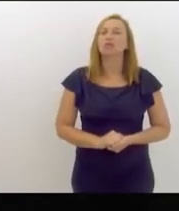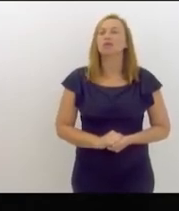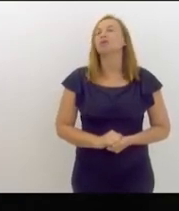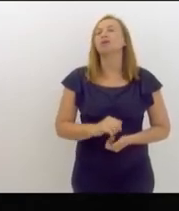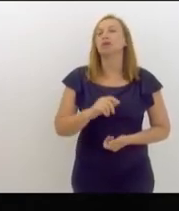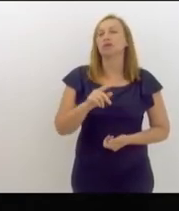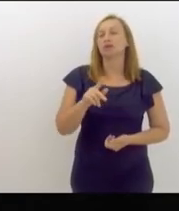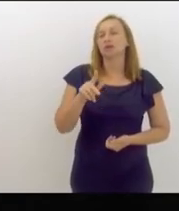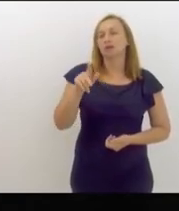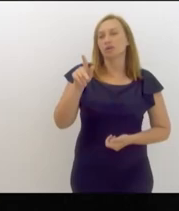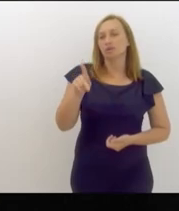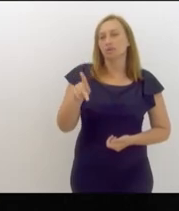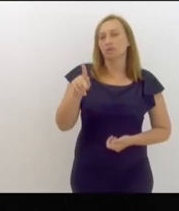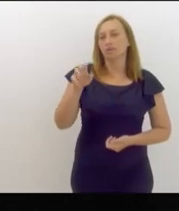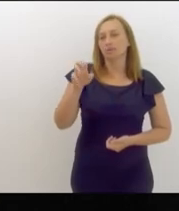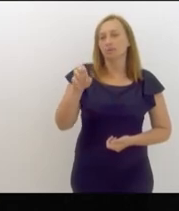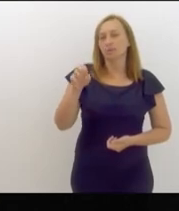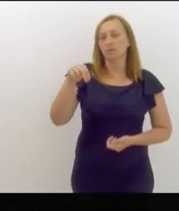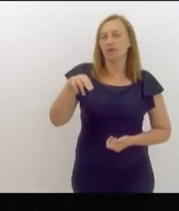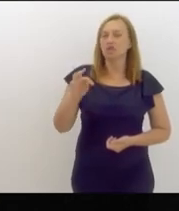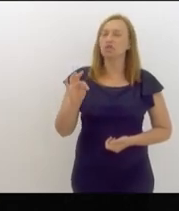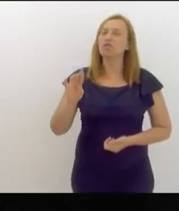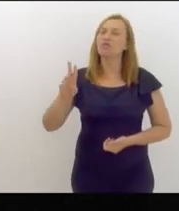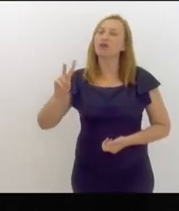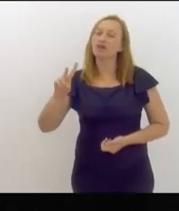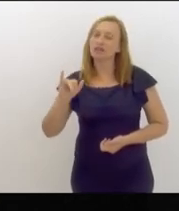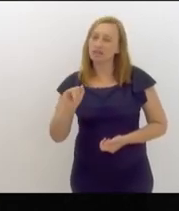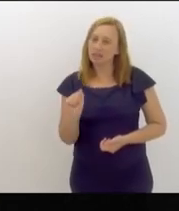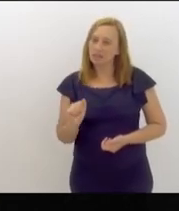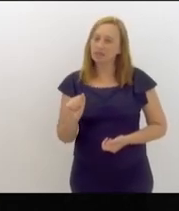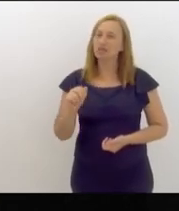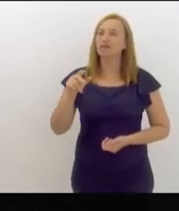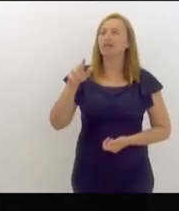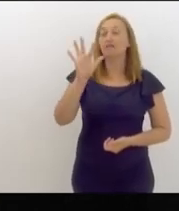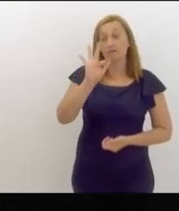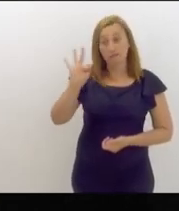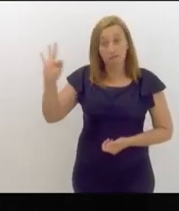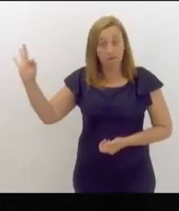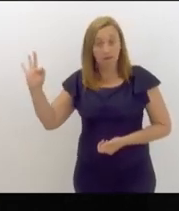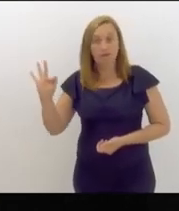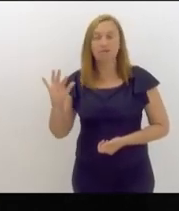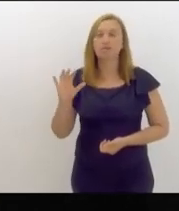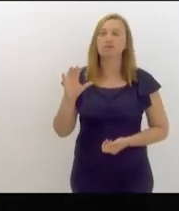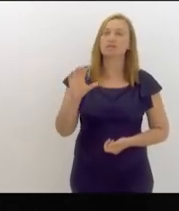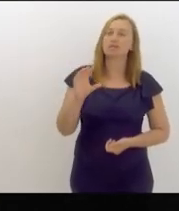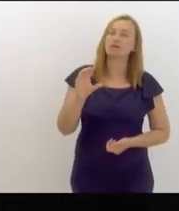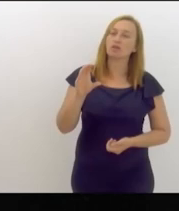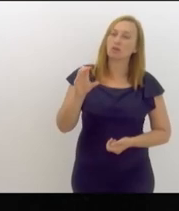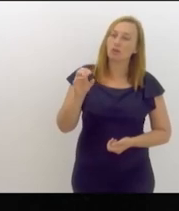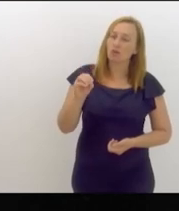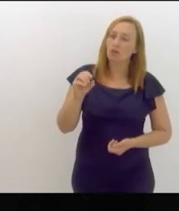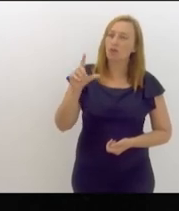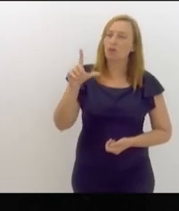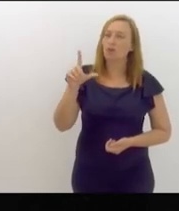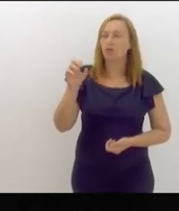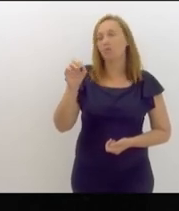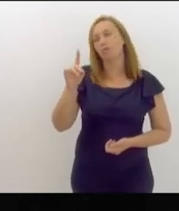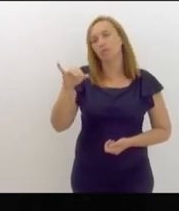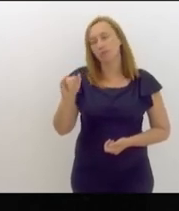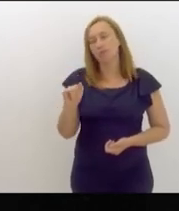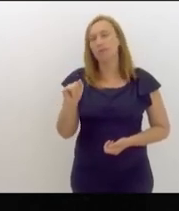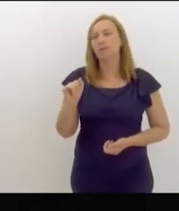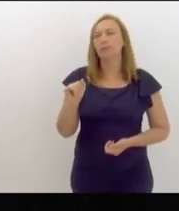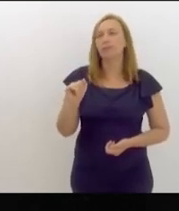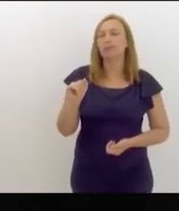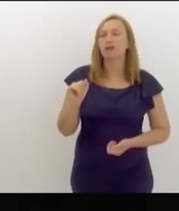grenoble Alpes na França Universidade Cracóvia na Polônia o centro internacional de pesquisa e meio ambiente e desenvolvimento na França